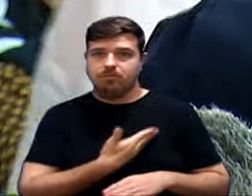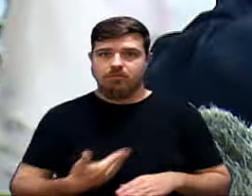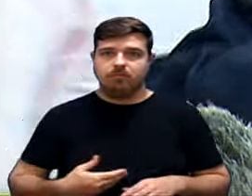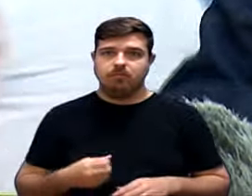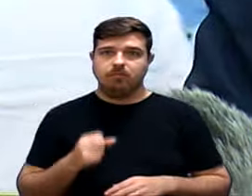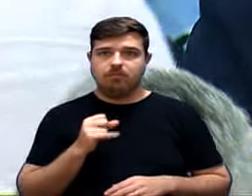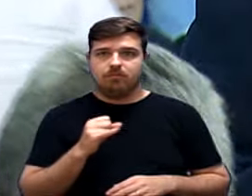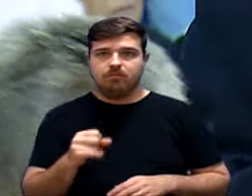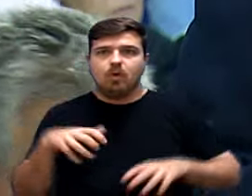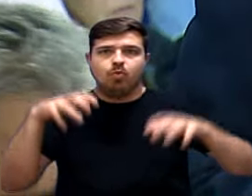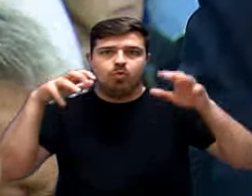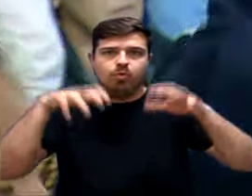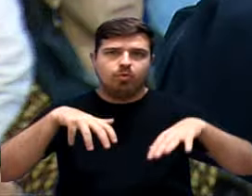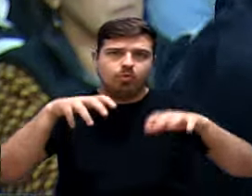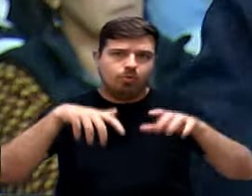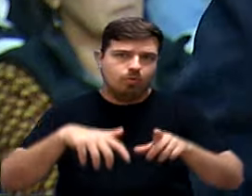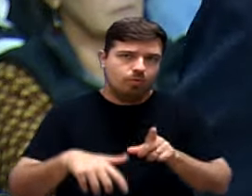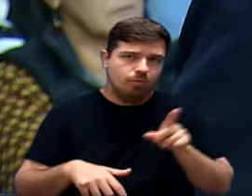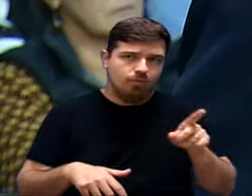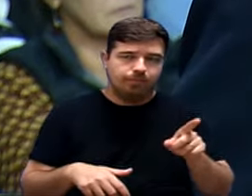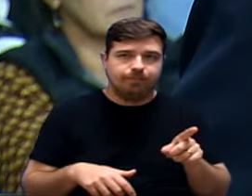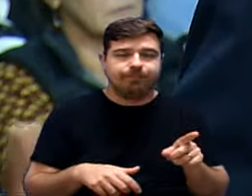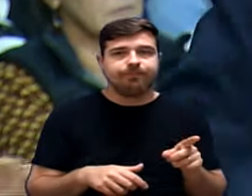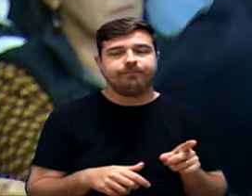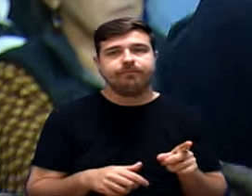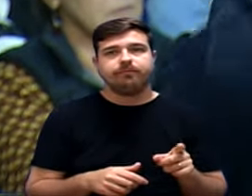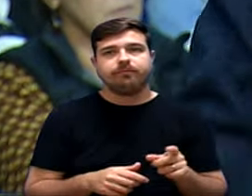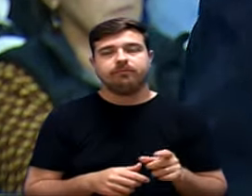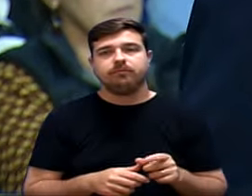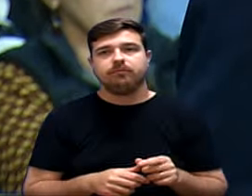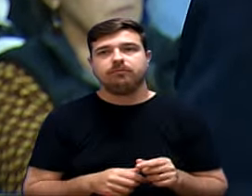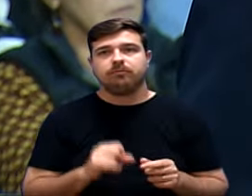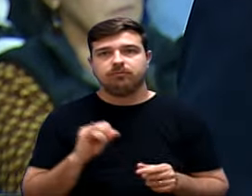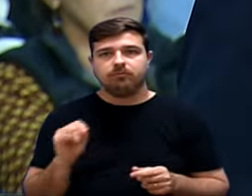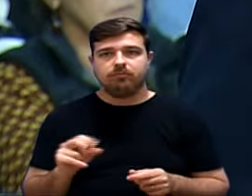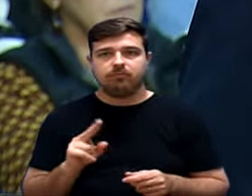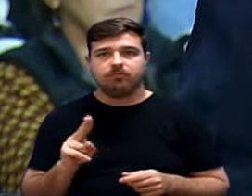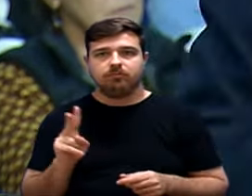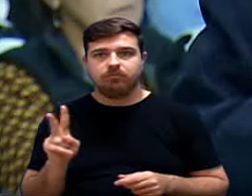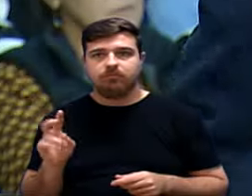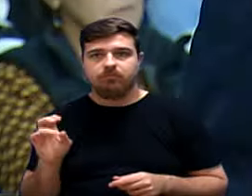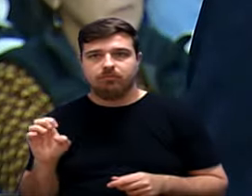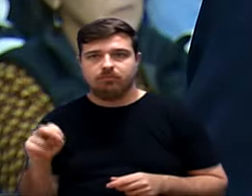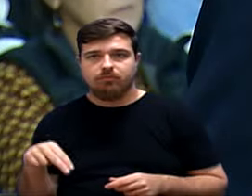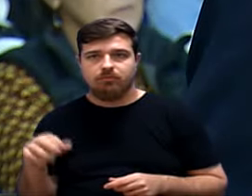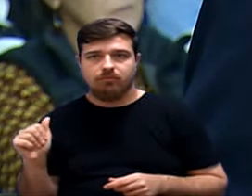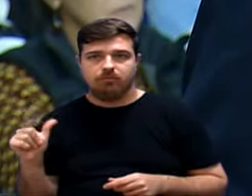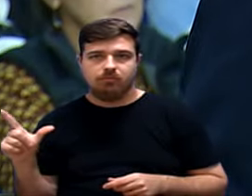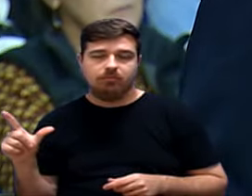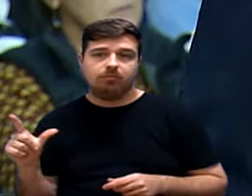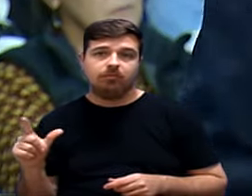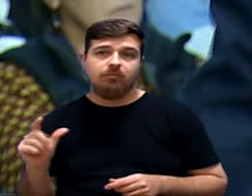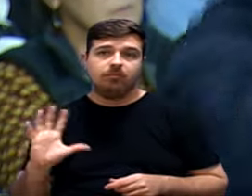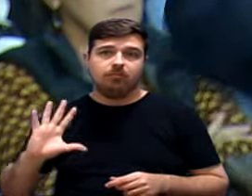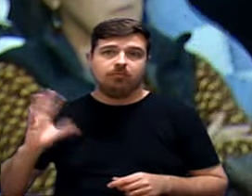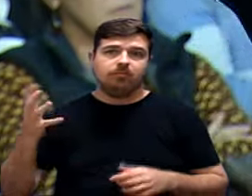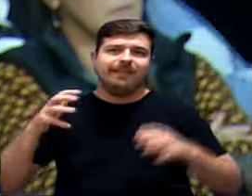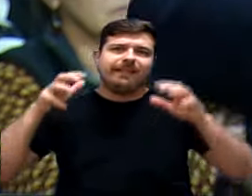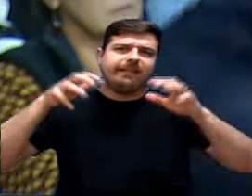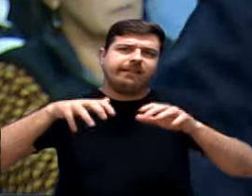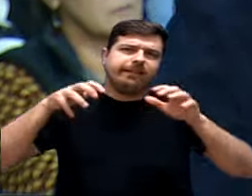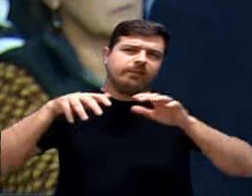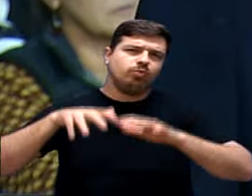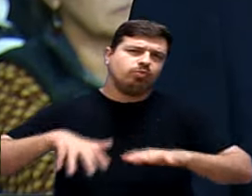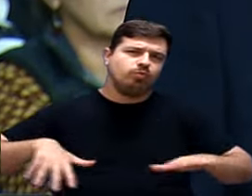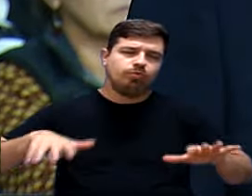lá na vár da da do da Juvenal de Campos e atinge as casas como atinge as peixarias que ficam